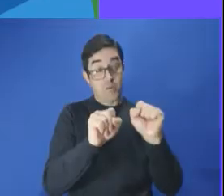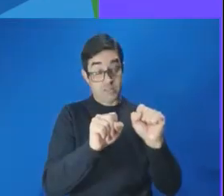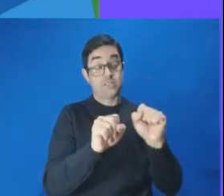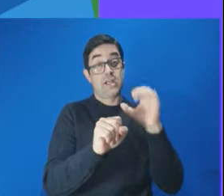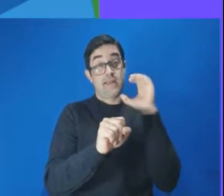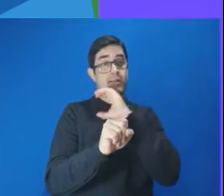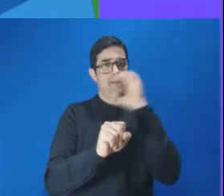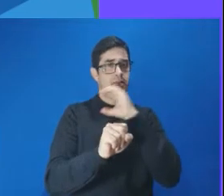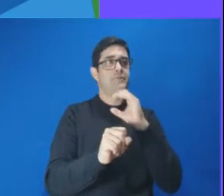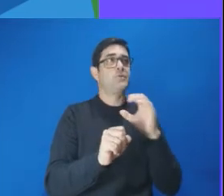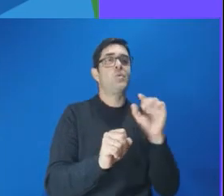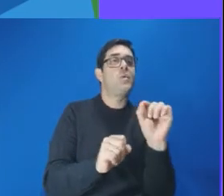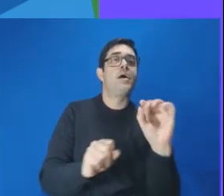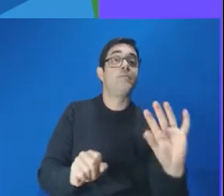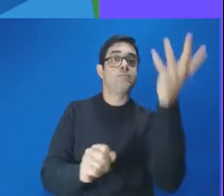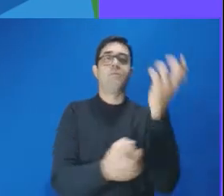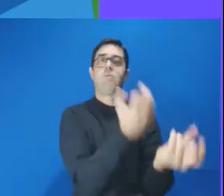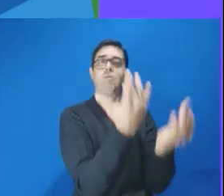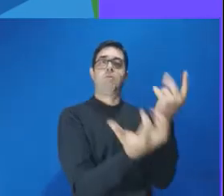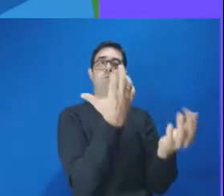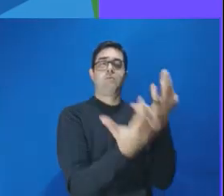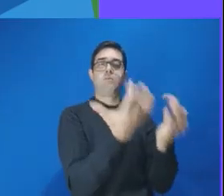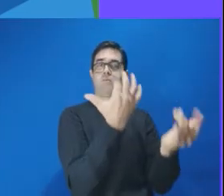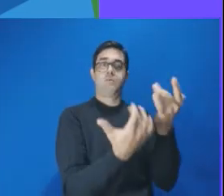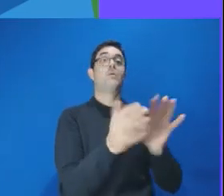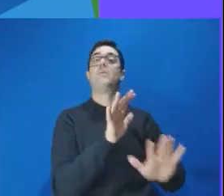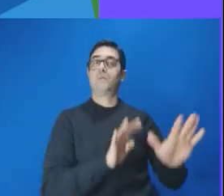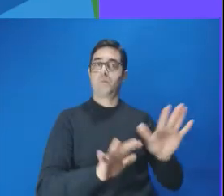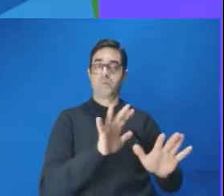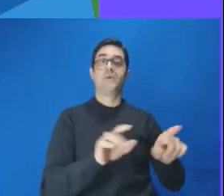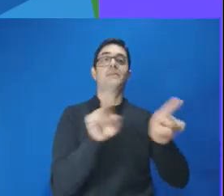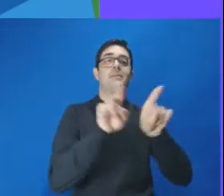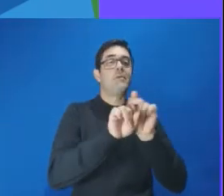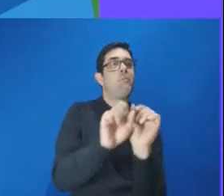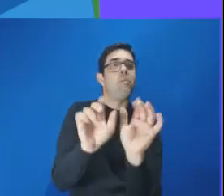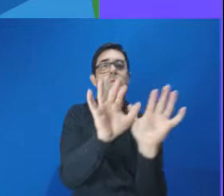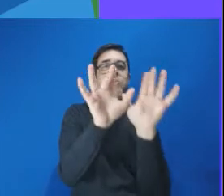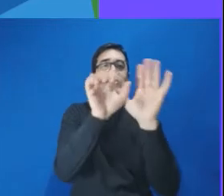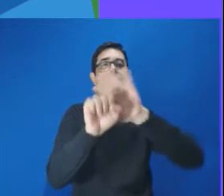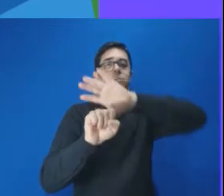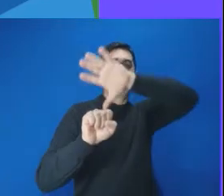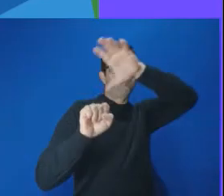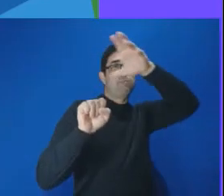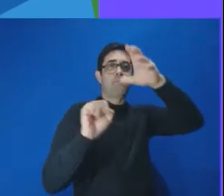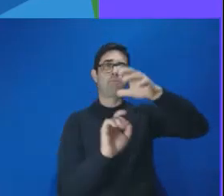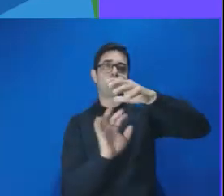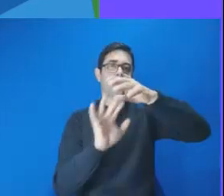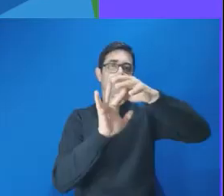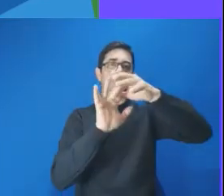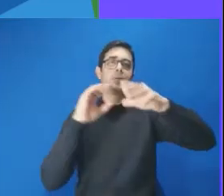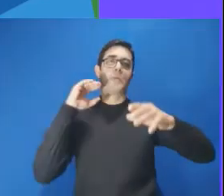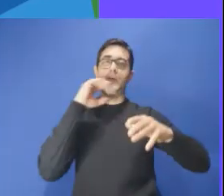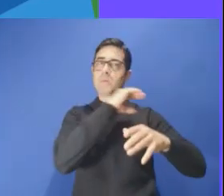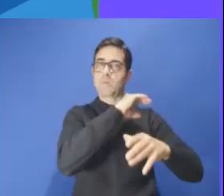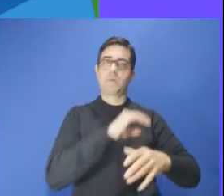gás de efeito estufa, cujo esse efeito é bem maior do que o efeito do CO2. Ele também é um gás inodoro